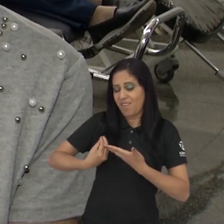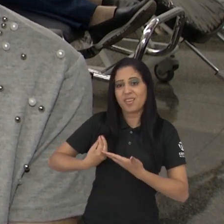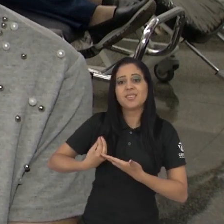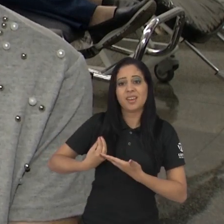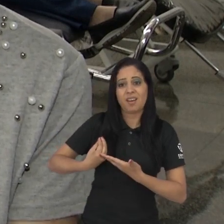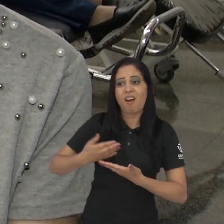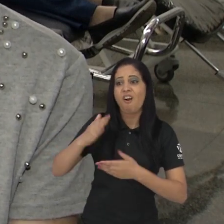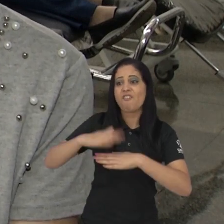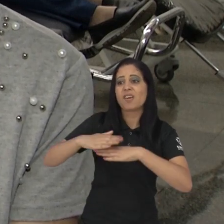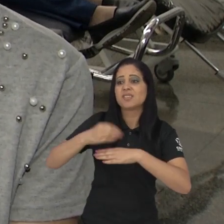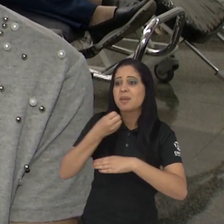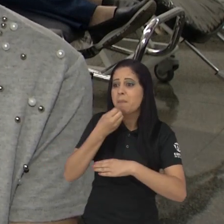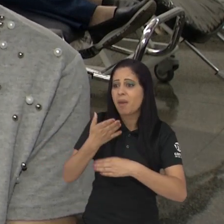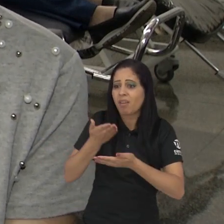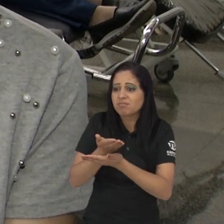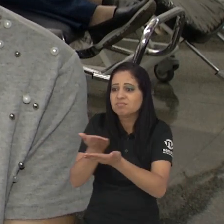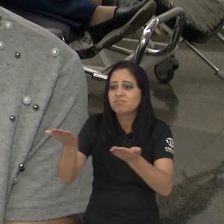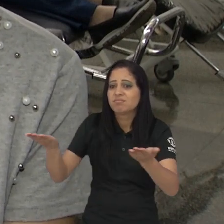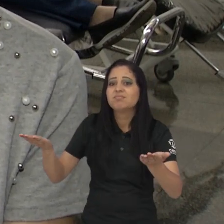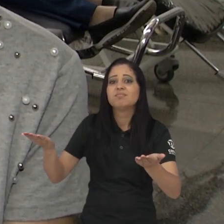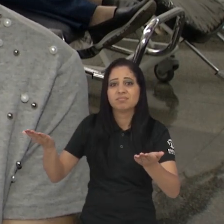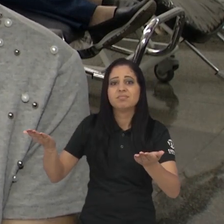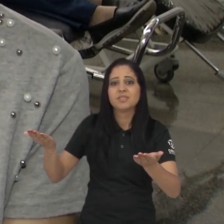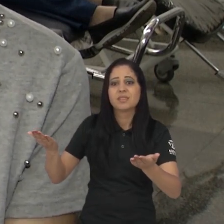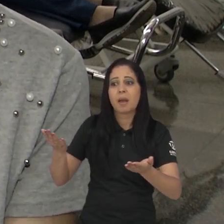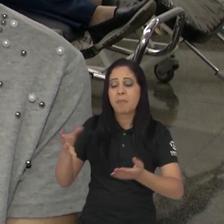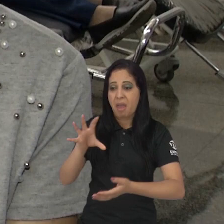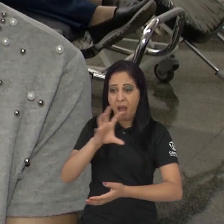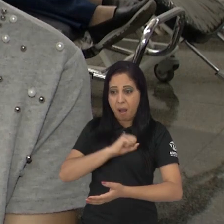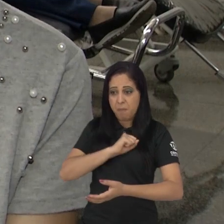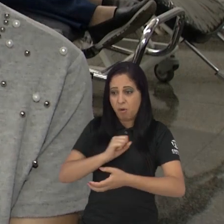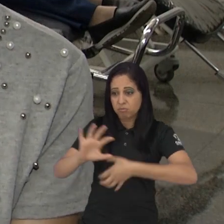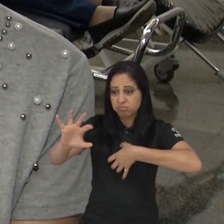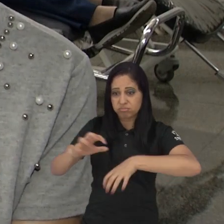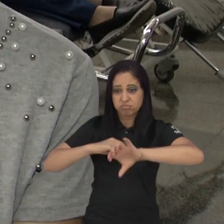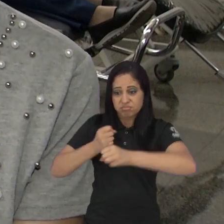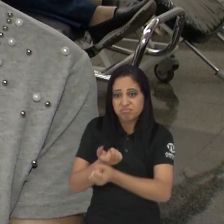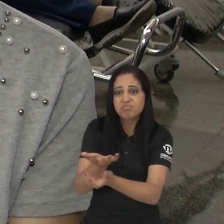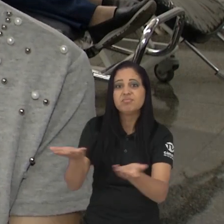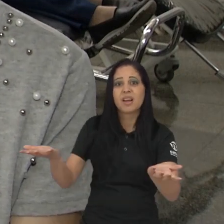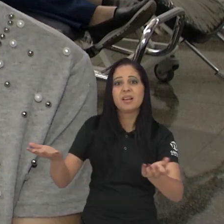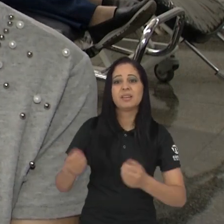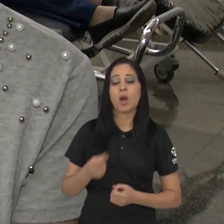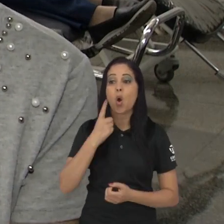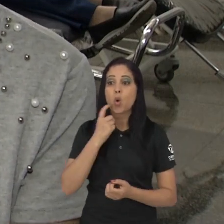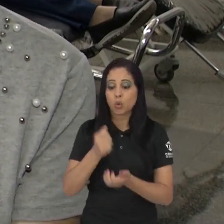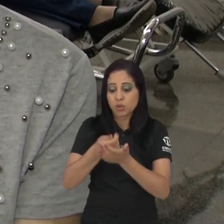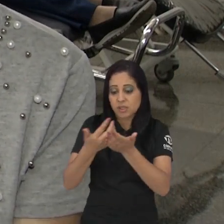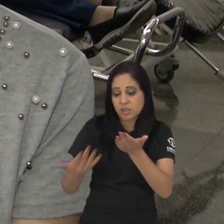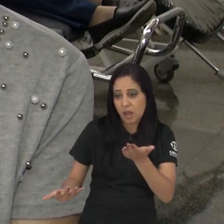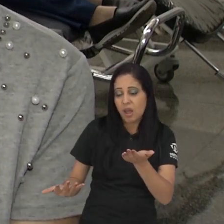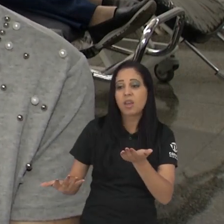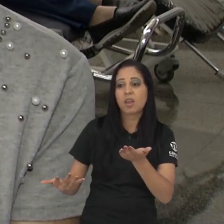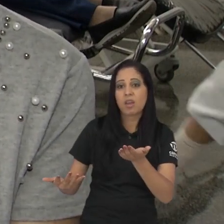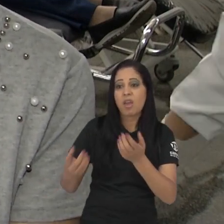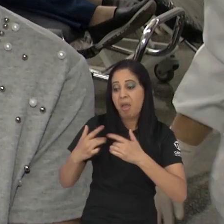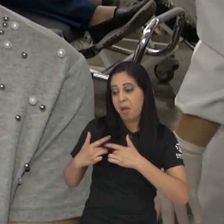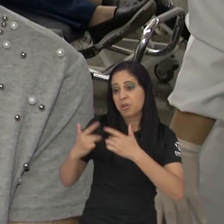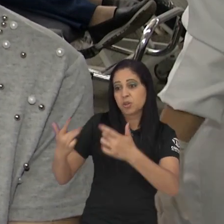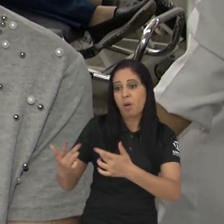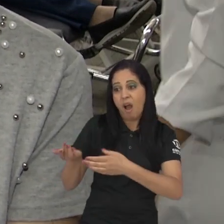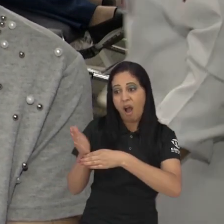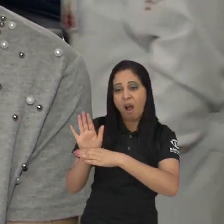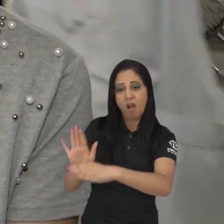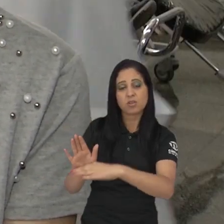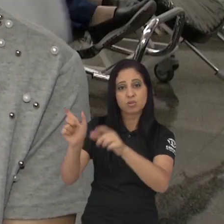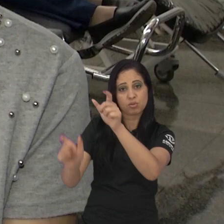né? Por poder fazer o bem ao próximo. A gente faz bem sem olhar quem, porque a gente doa sem saber para quem vai o sangue. Mas sabe que está